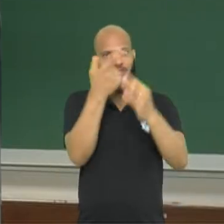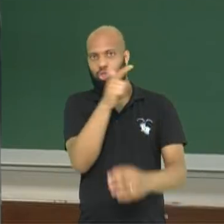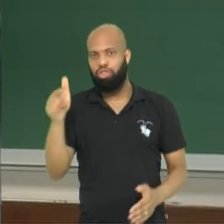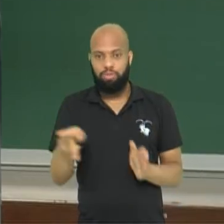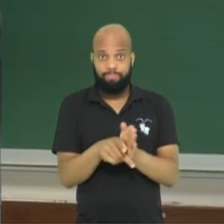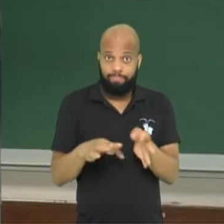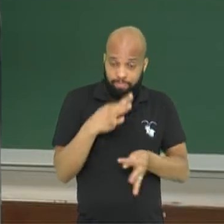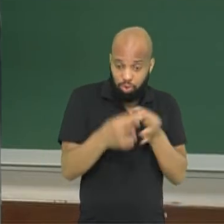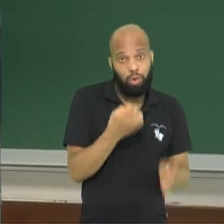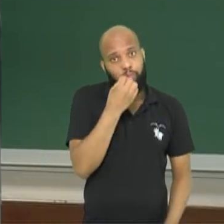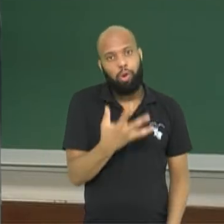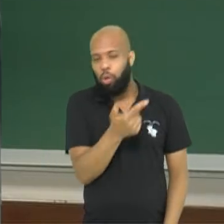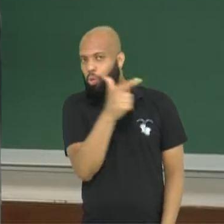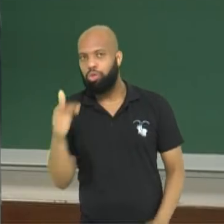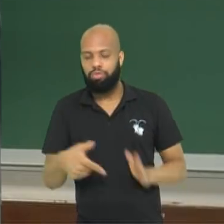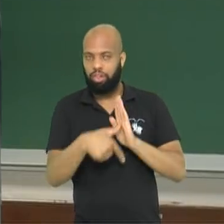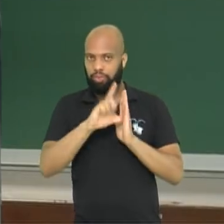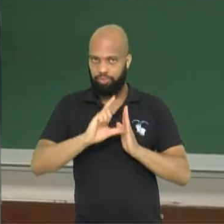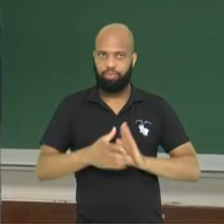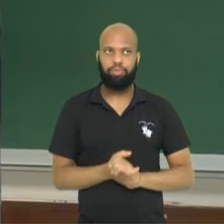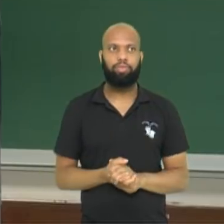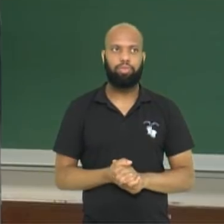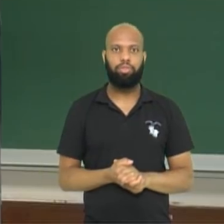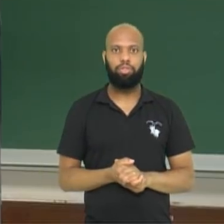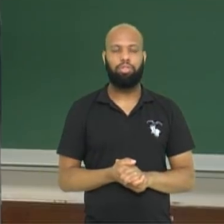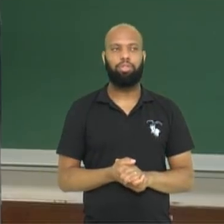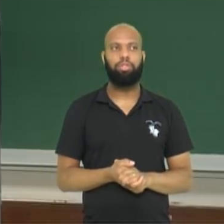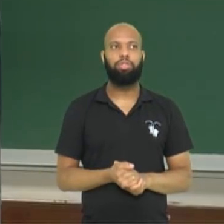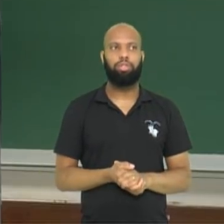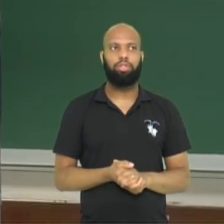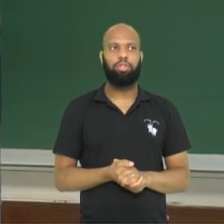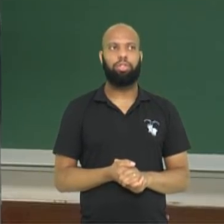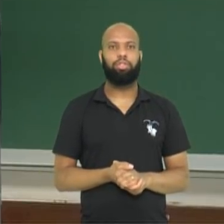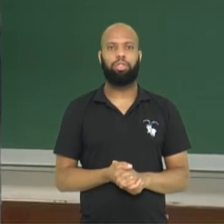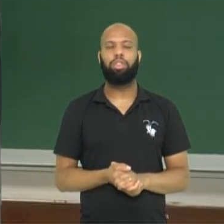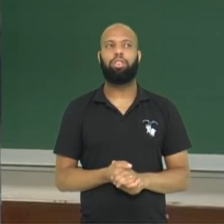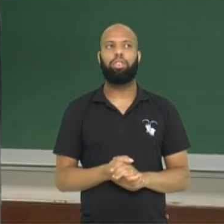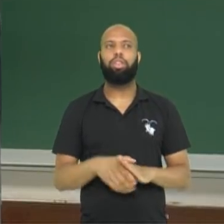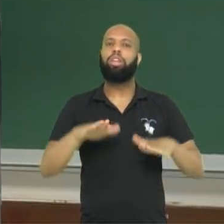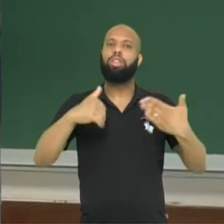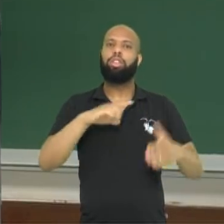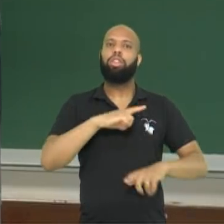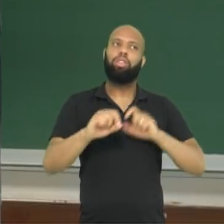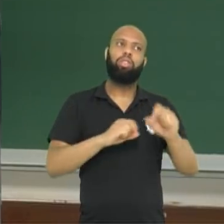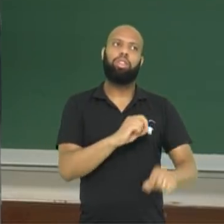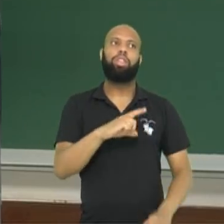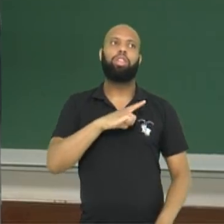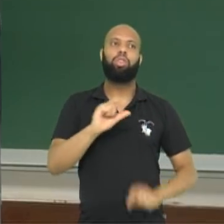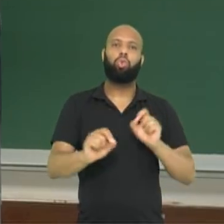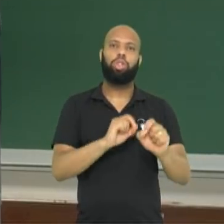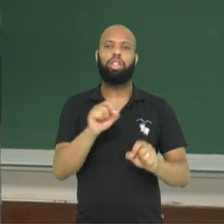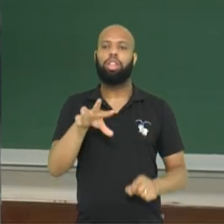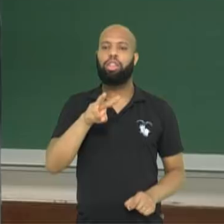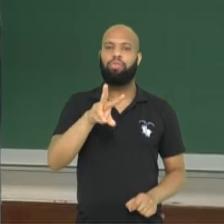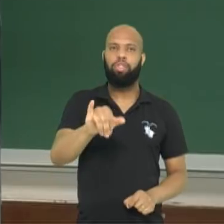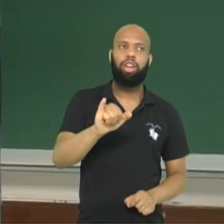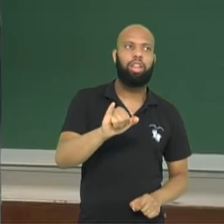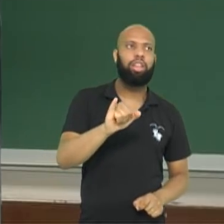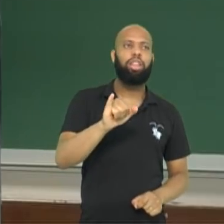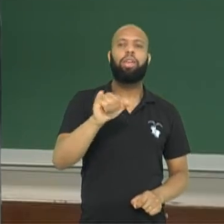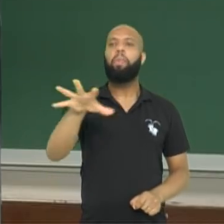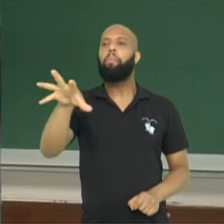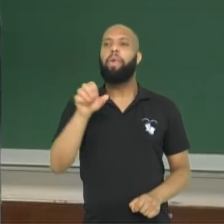tratamento satisfatório, né, oferecer uma água potável para a população. Então, costuma-se fazer o quê? Buscar a água